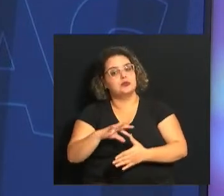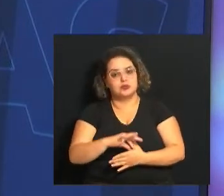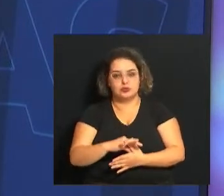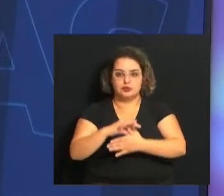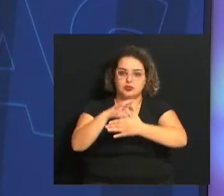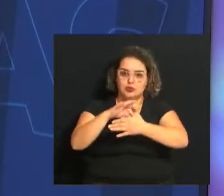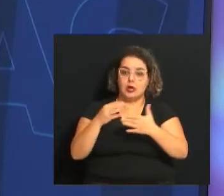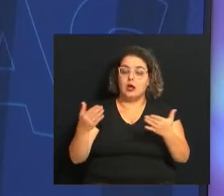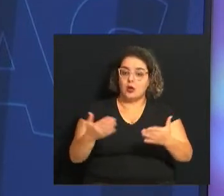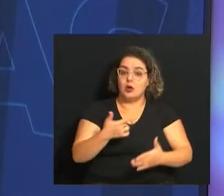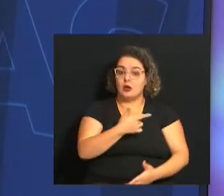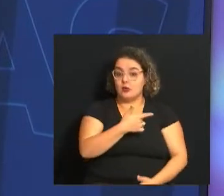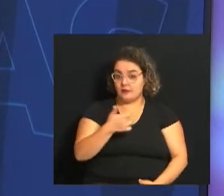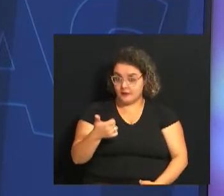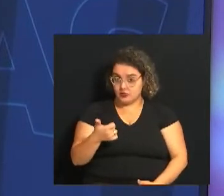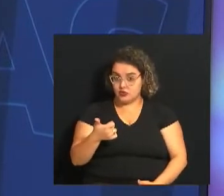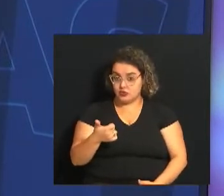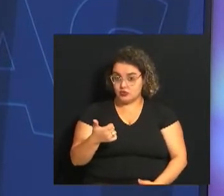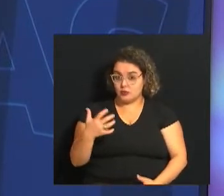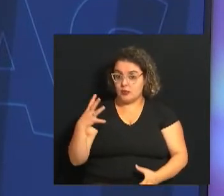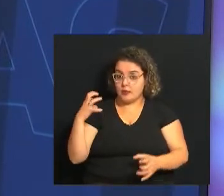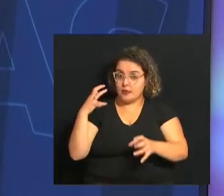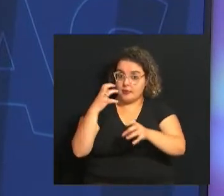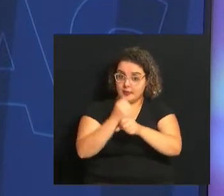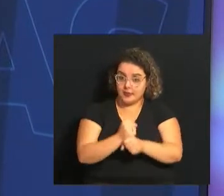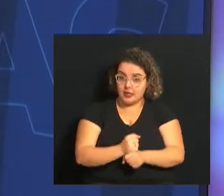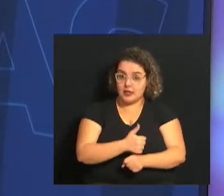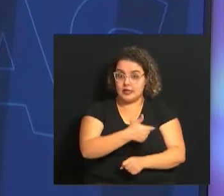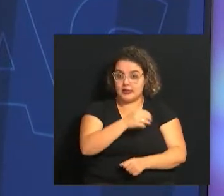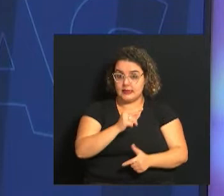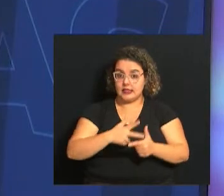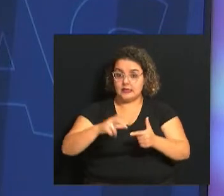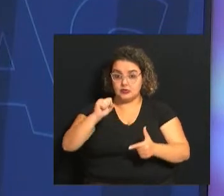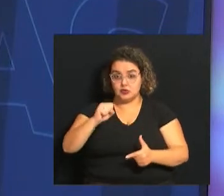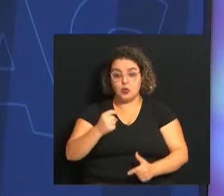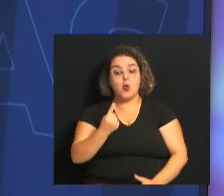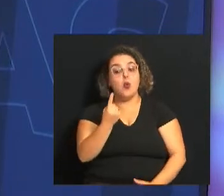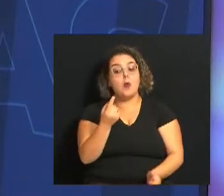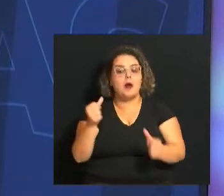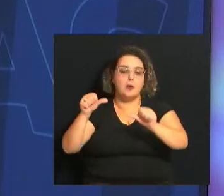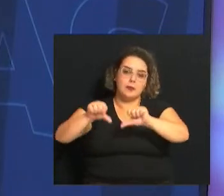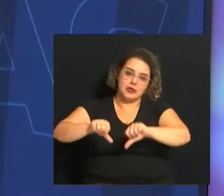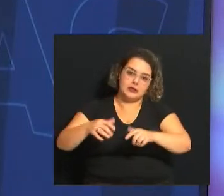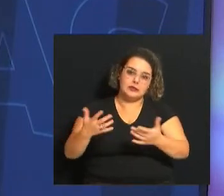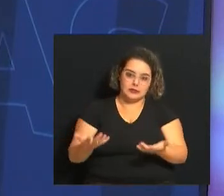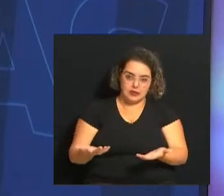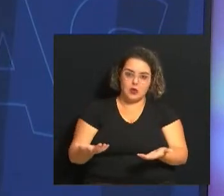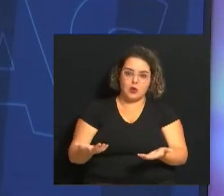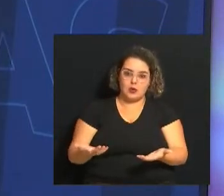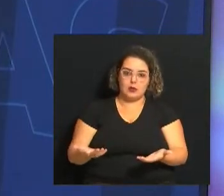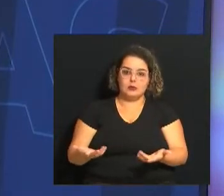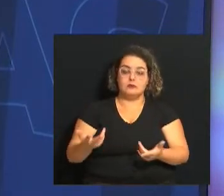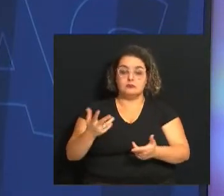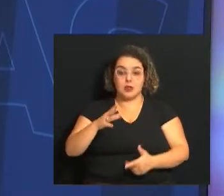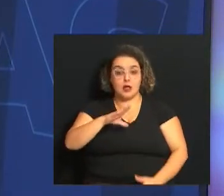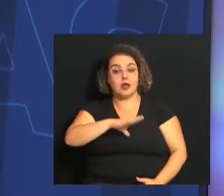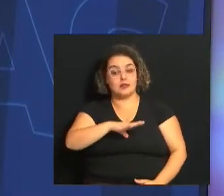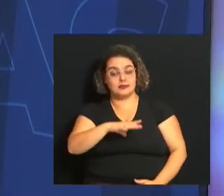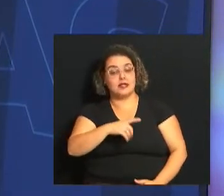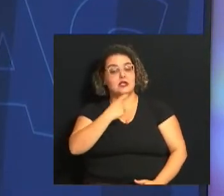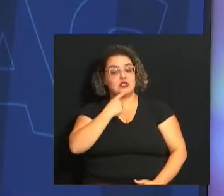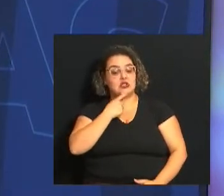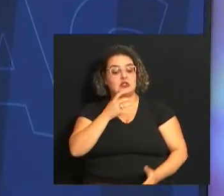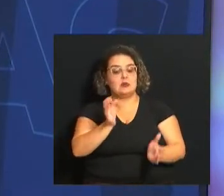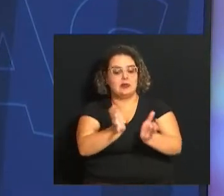com 21 pontos, são 10 vitórias e apenas uma derrota. As campineiras voltam à quadra